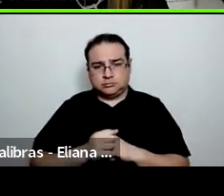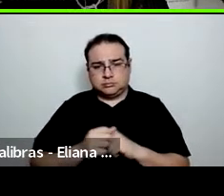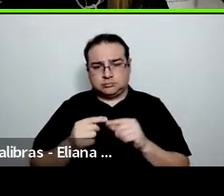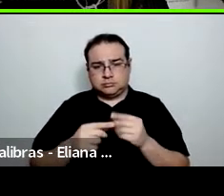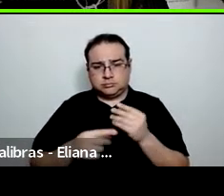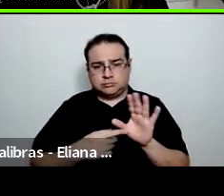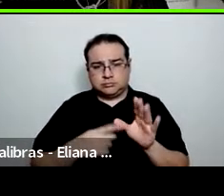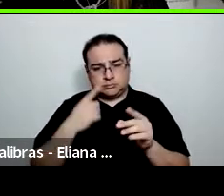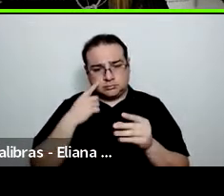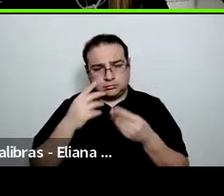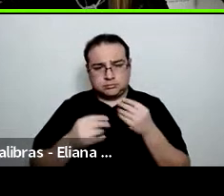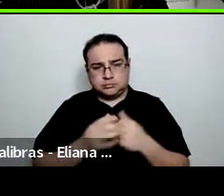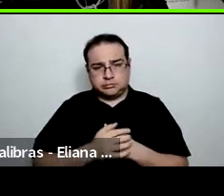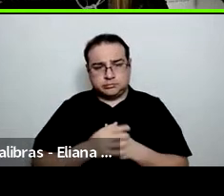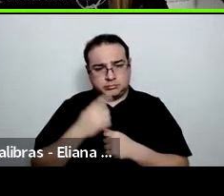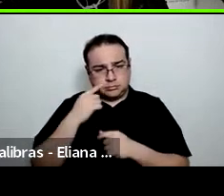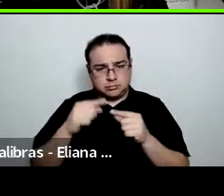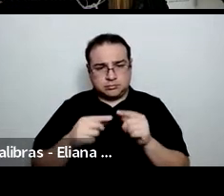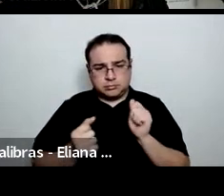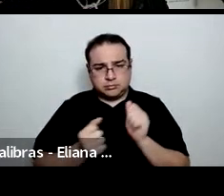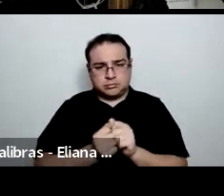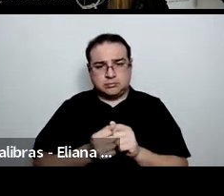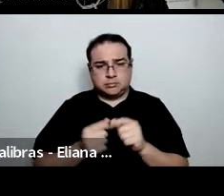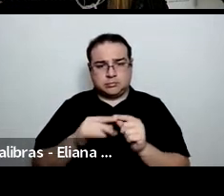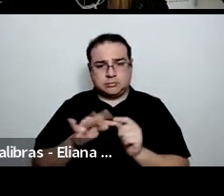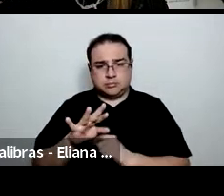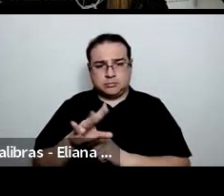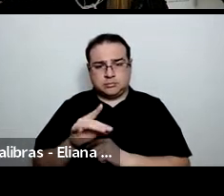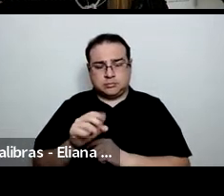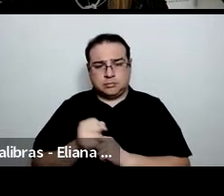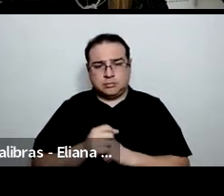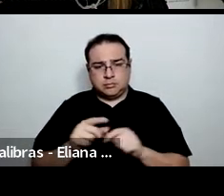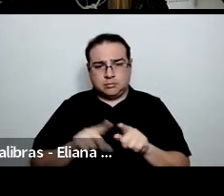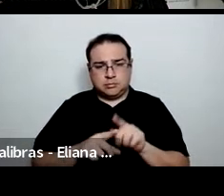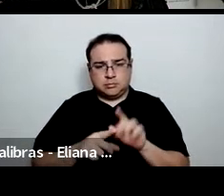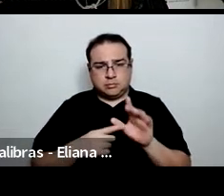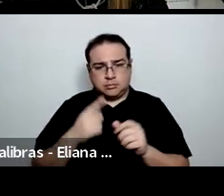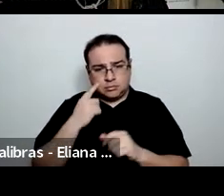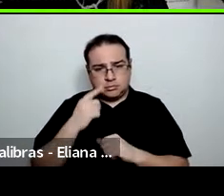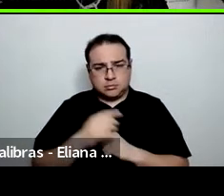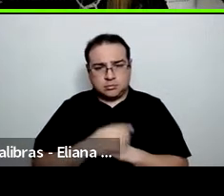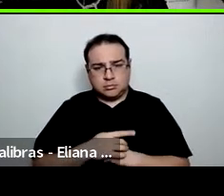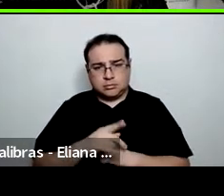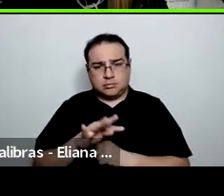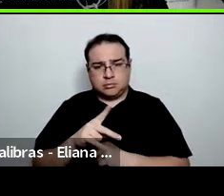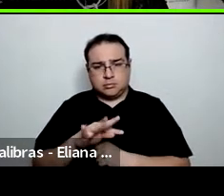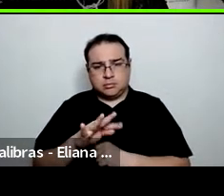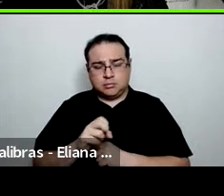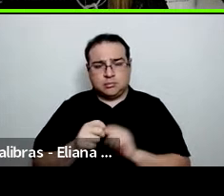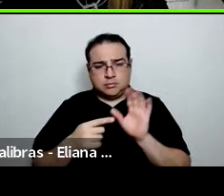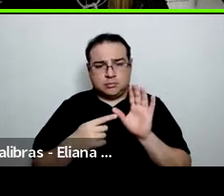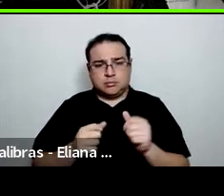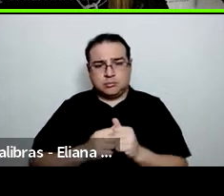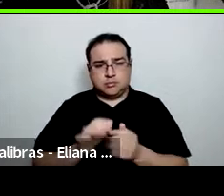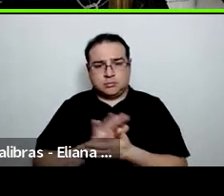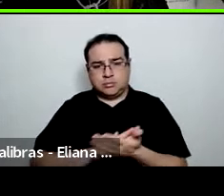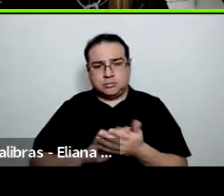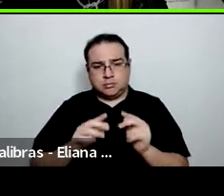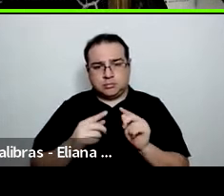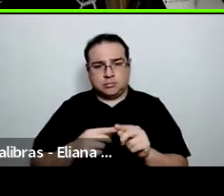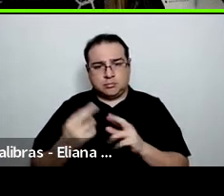atuação negligente dos contratados Procuradores regularmente constituídos pela agravante inexistência de